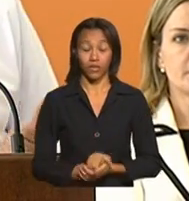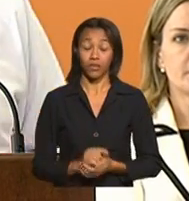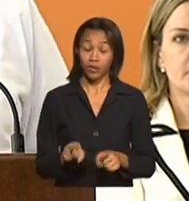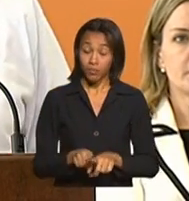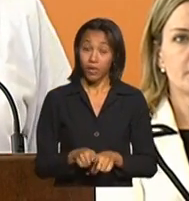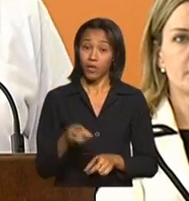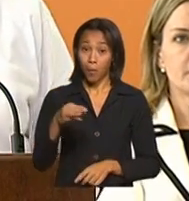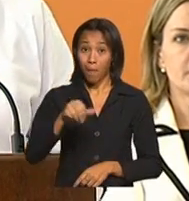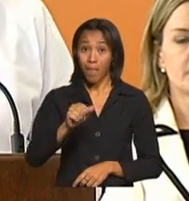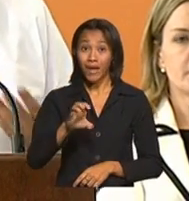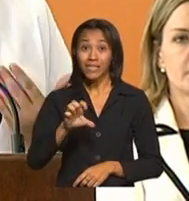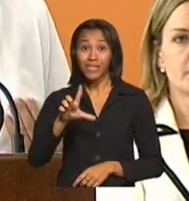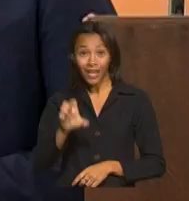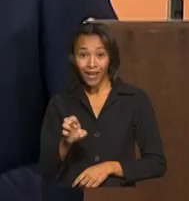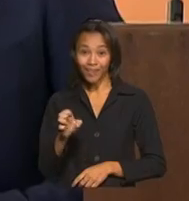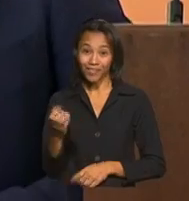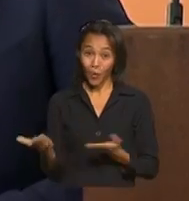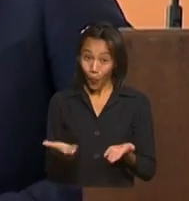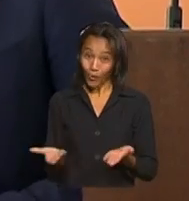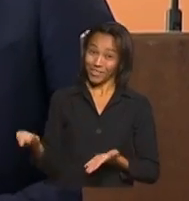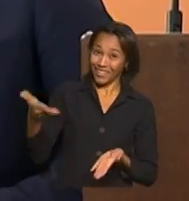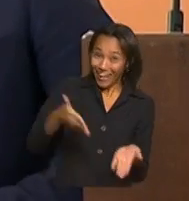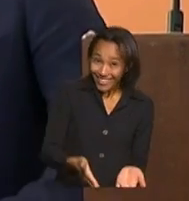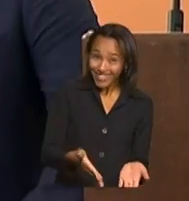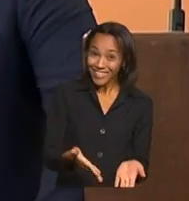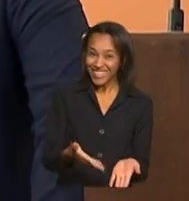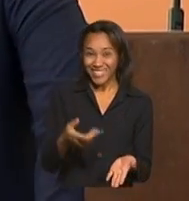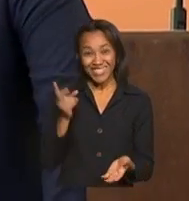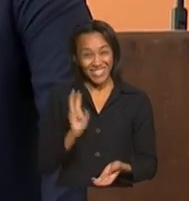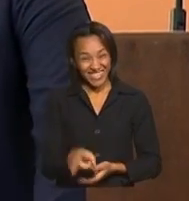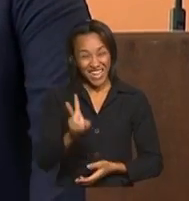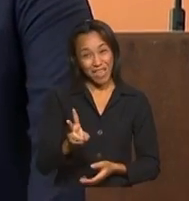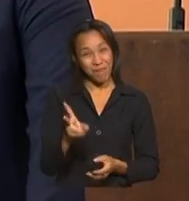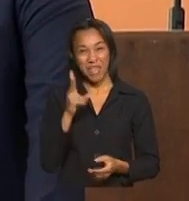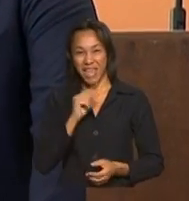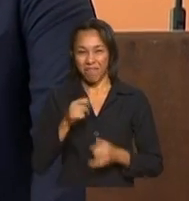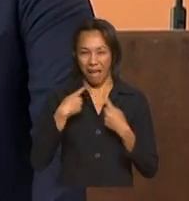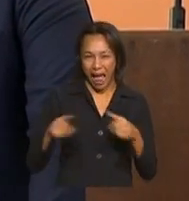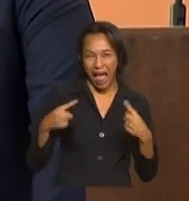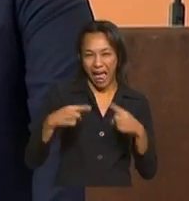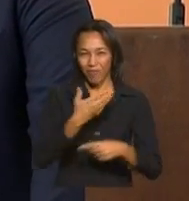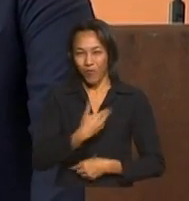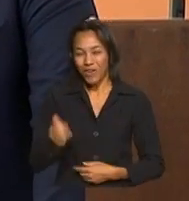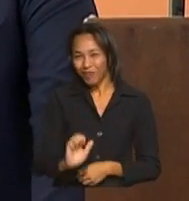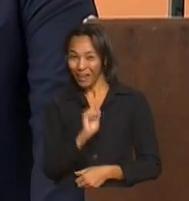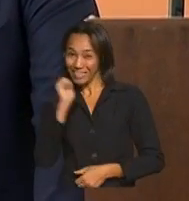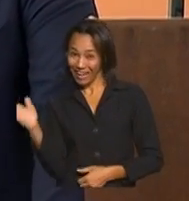estão vendo, hoje está do lado de cá. Geralmente, ele está do lado de lá.